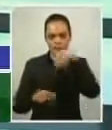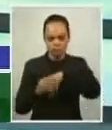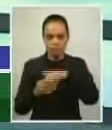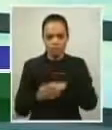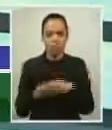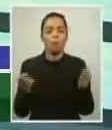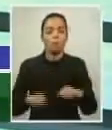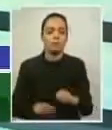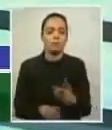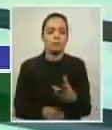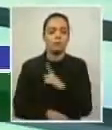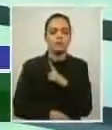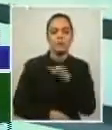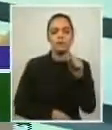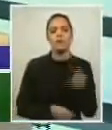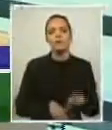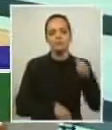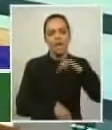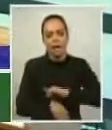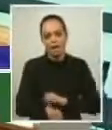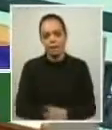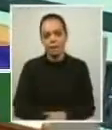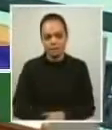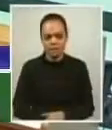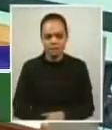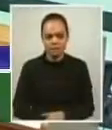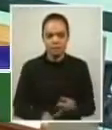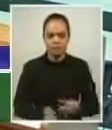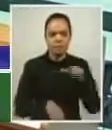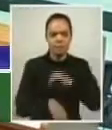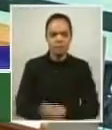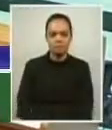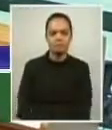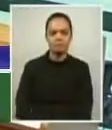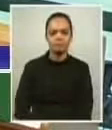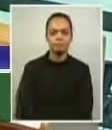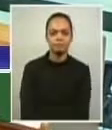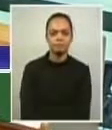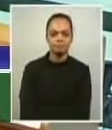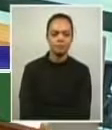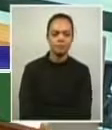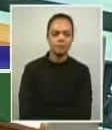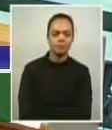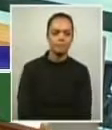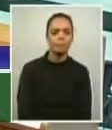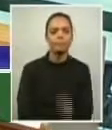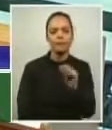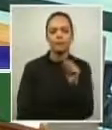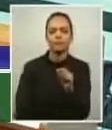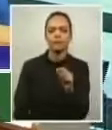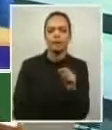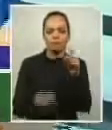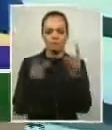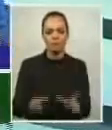e seria um ferramentas meios eu tô fazendo assim por causa da caneta da moça aqui E essa era a